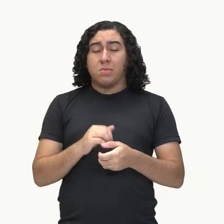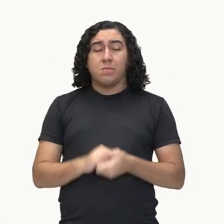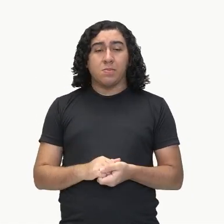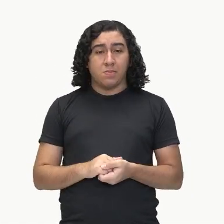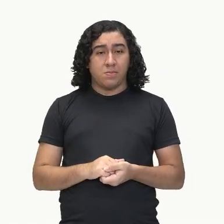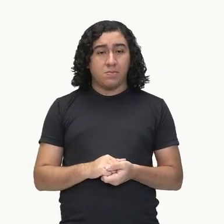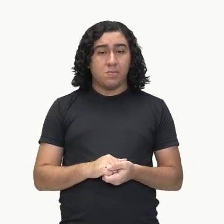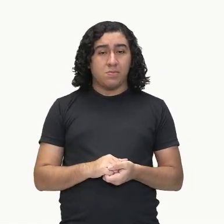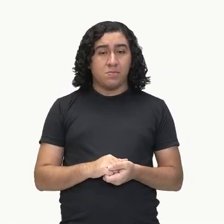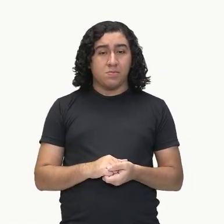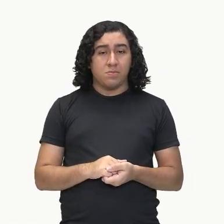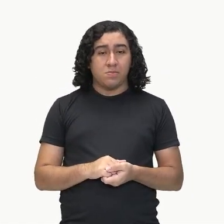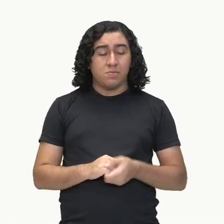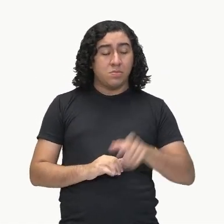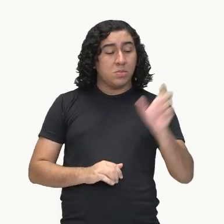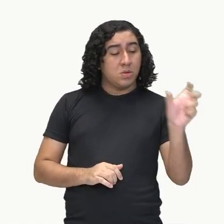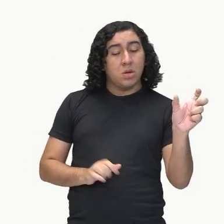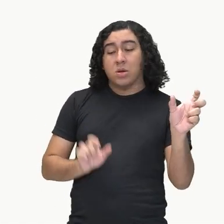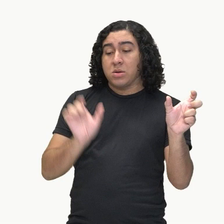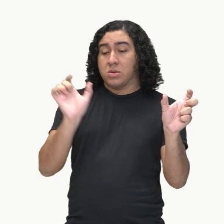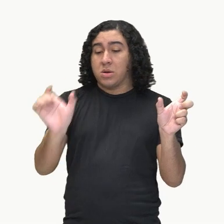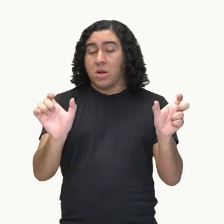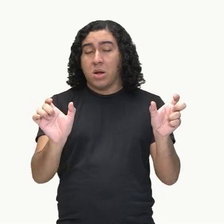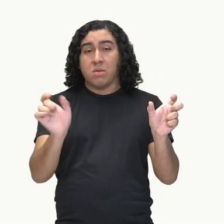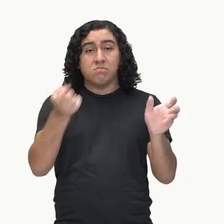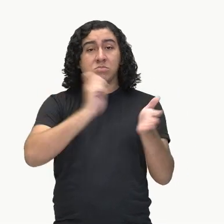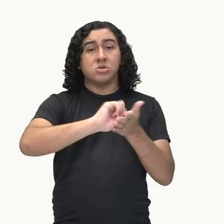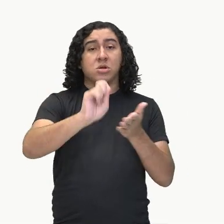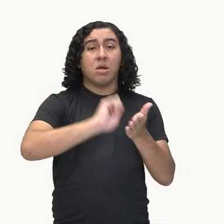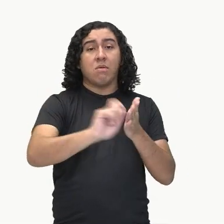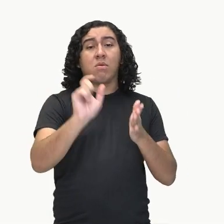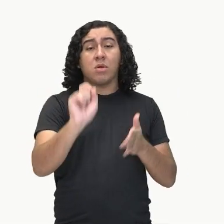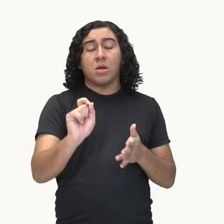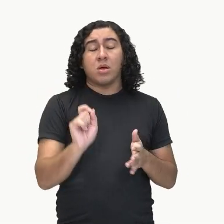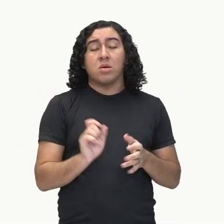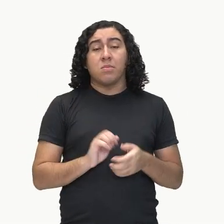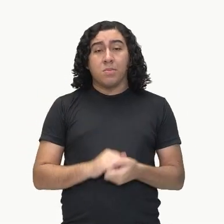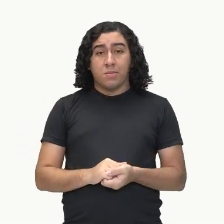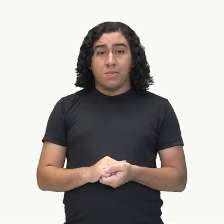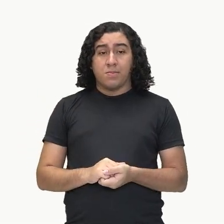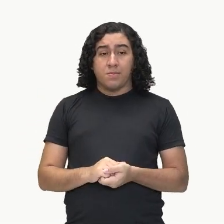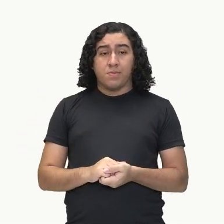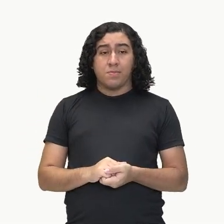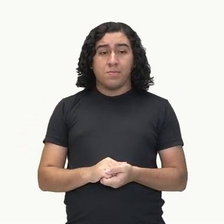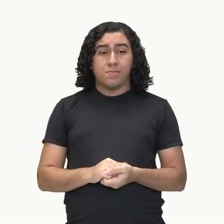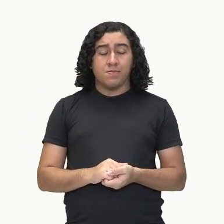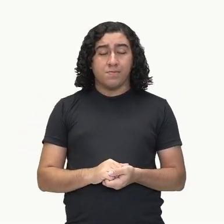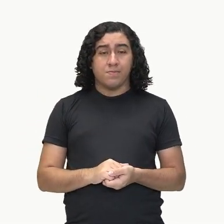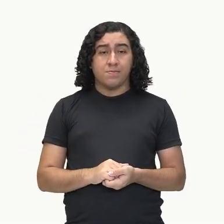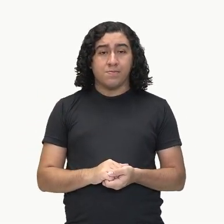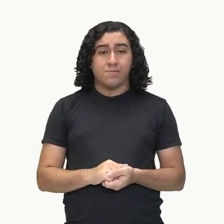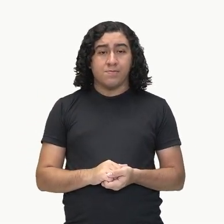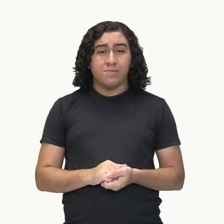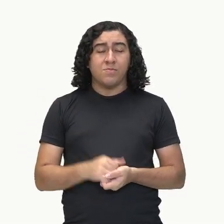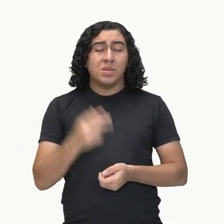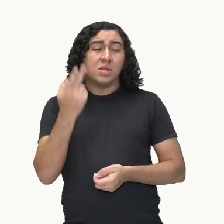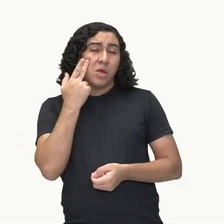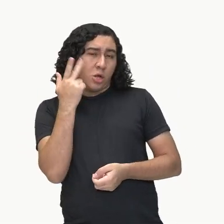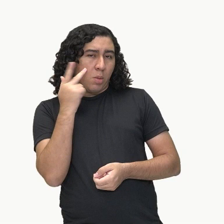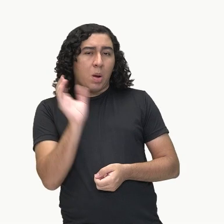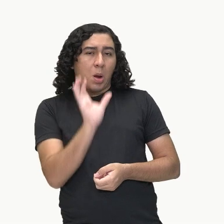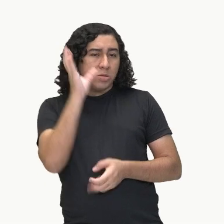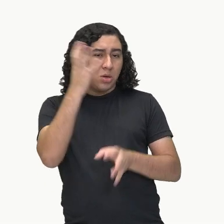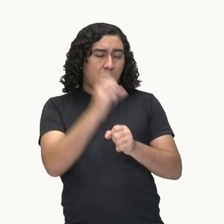polinômio juntamente com este aqui e escreva uma adição que eu vou chamar aqui do modo tradicional.